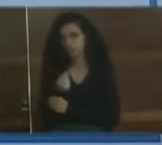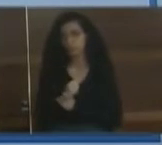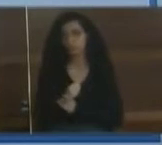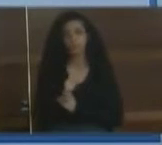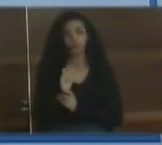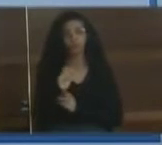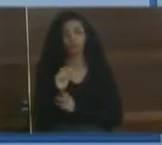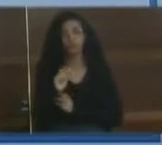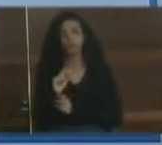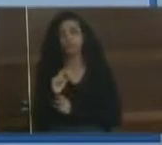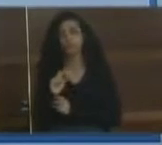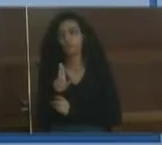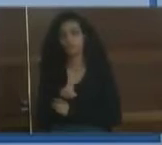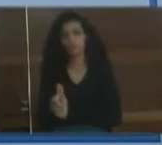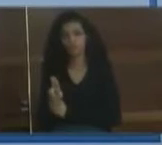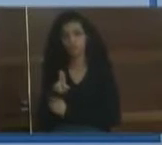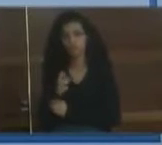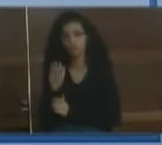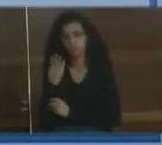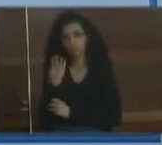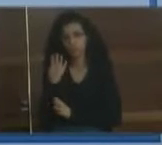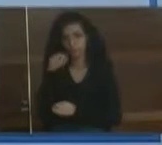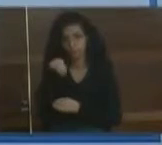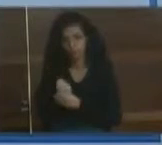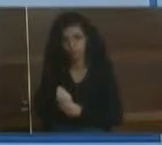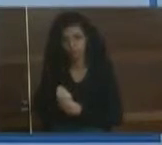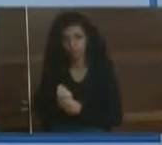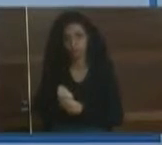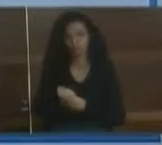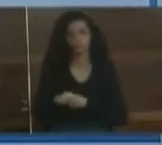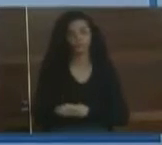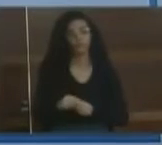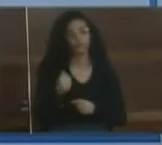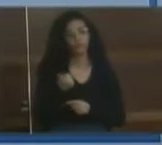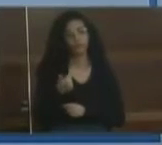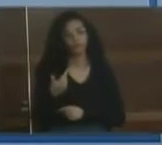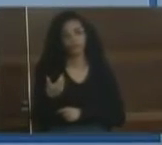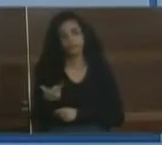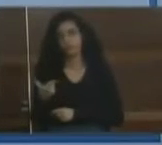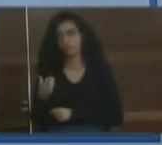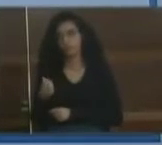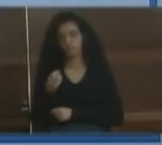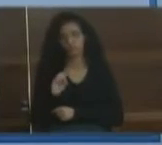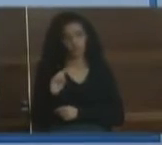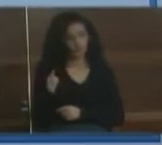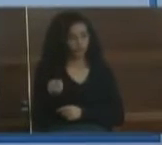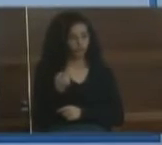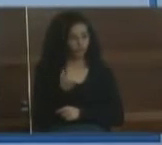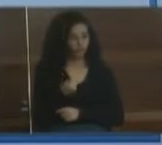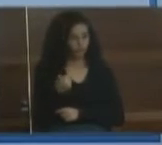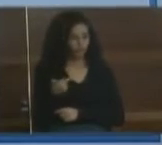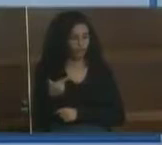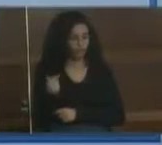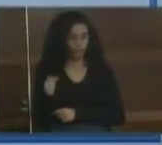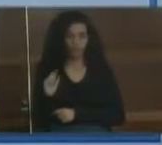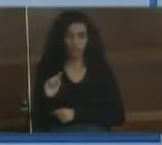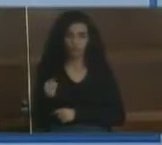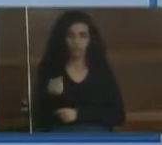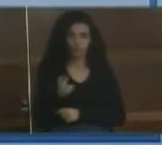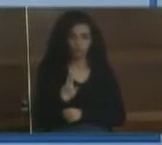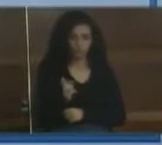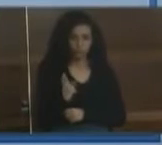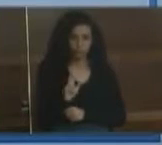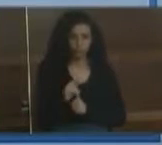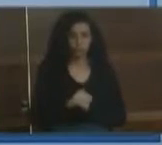despesa empenhada no no terceiro quadrimestre 126 milhões 157 mil reais